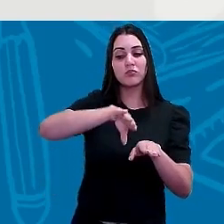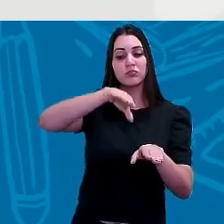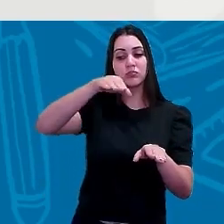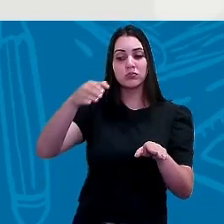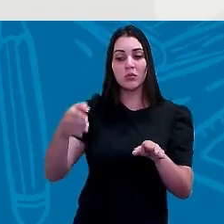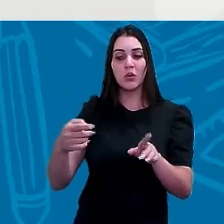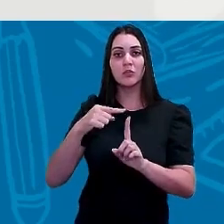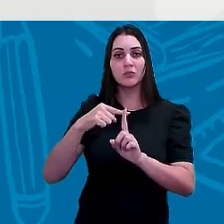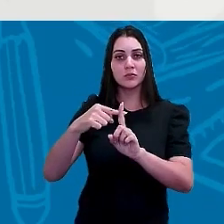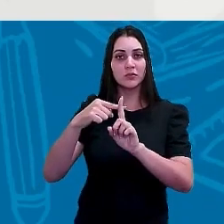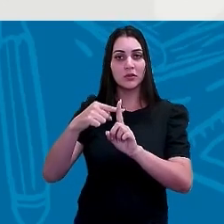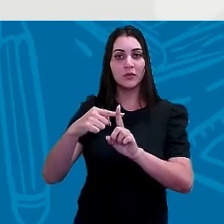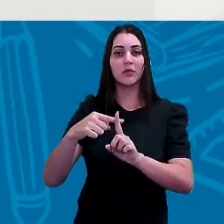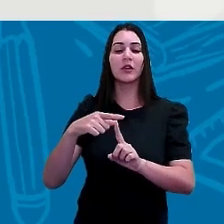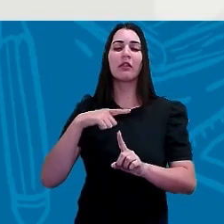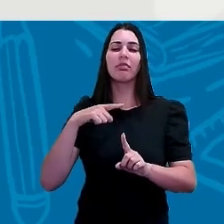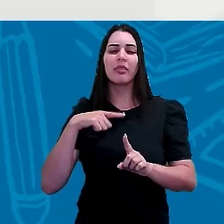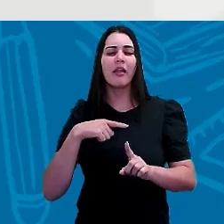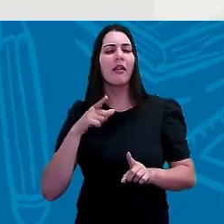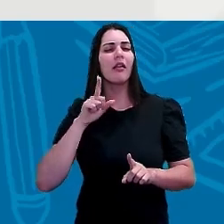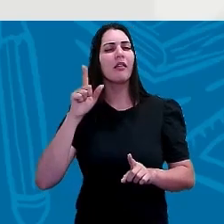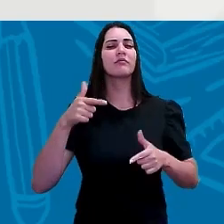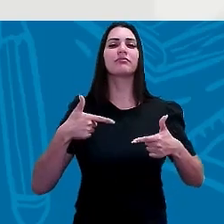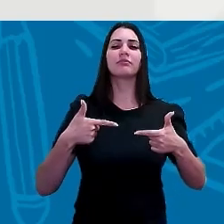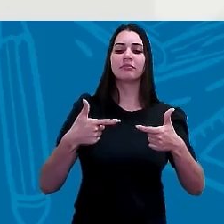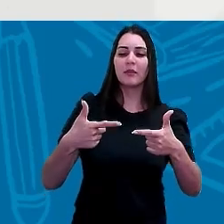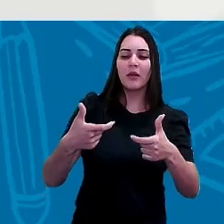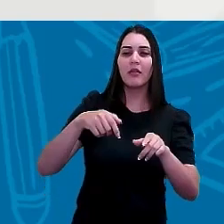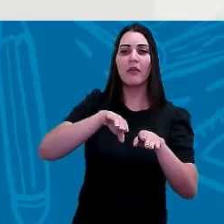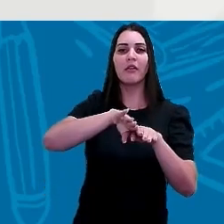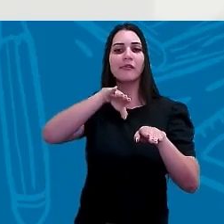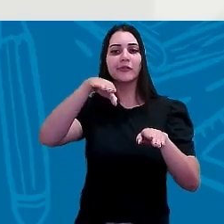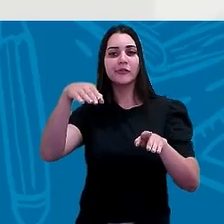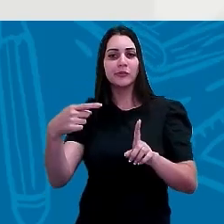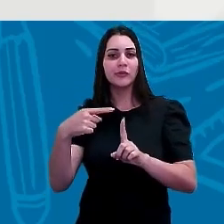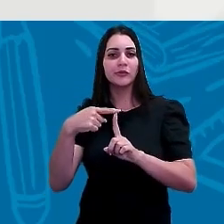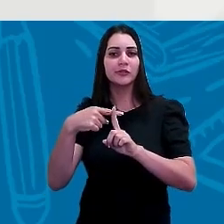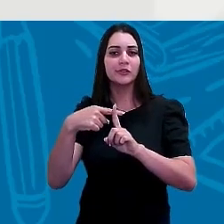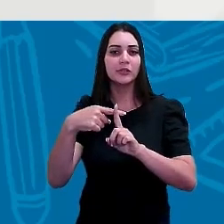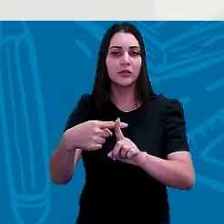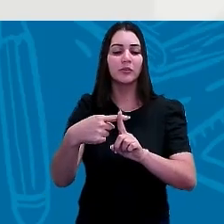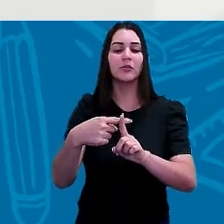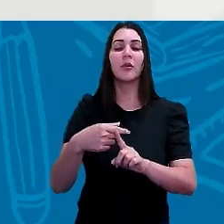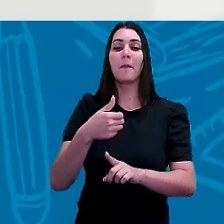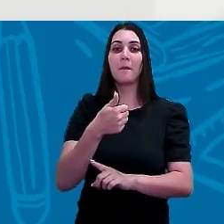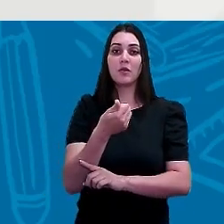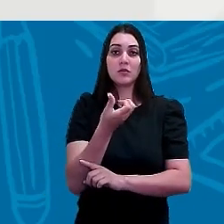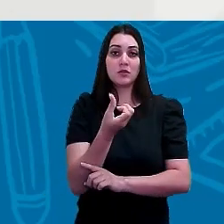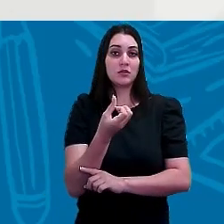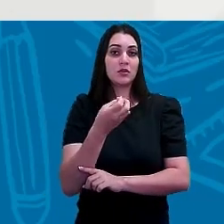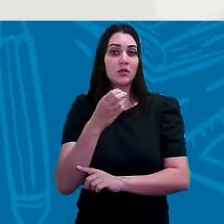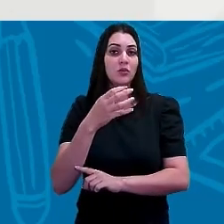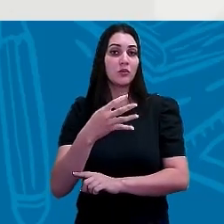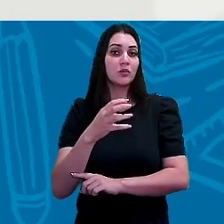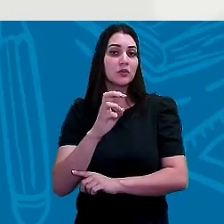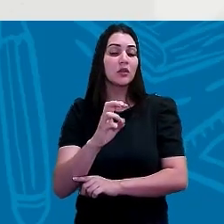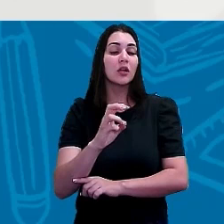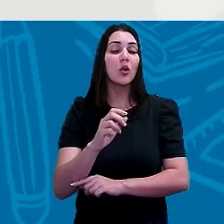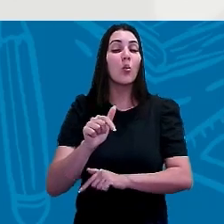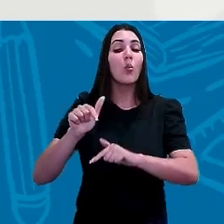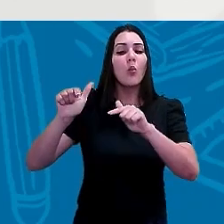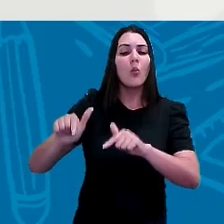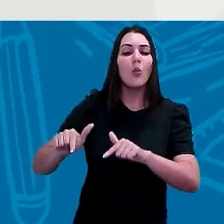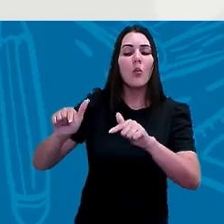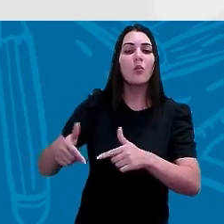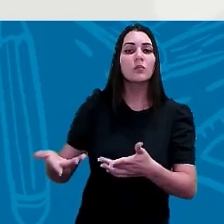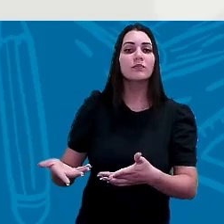que foi lá que teve a Batalha do Monte das Tabocas, tá? Em 1645. Então, onde é que fica e o que